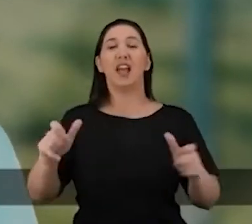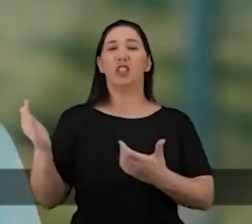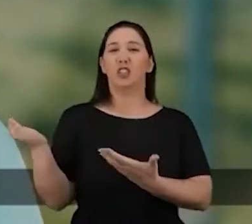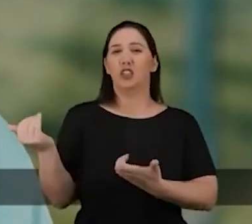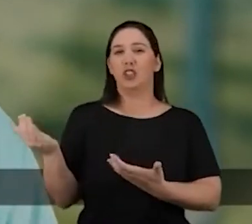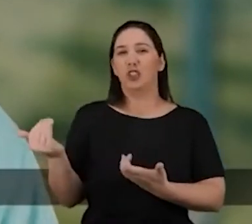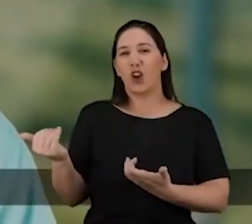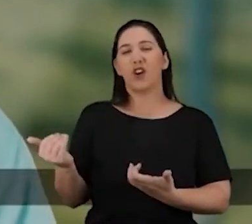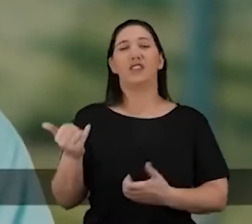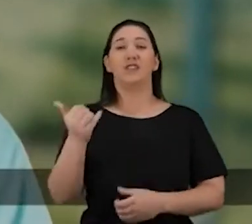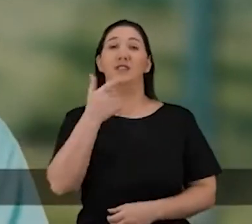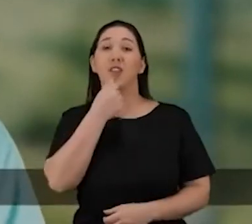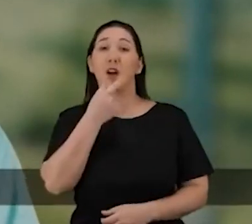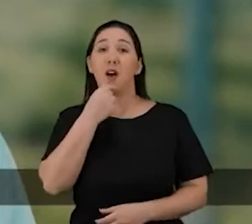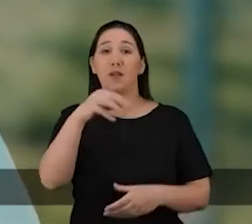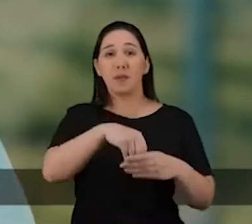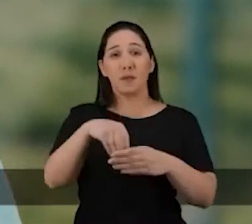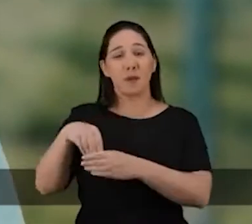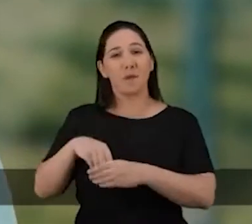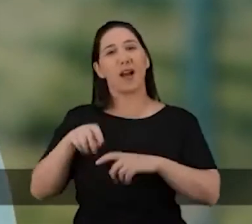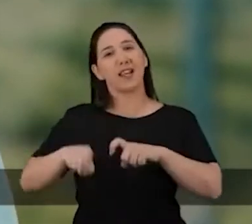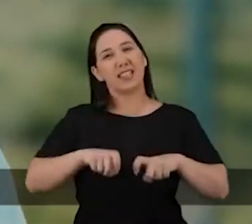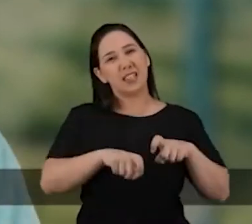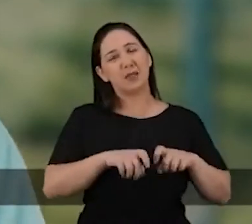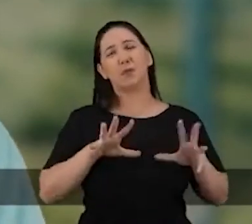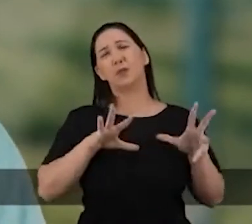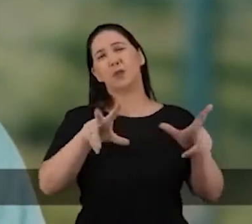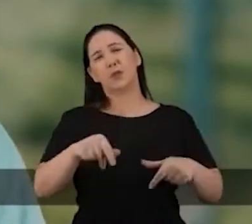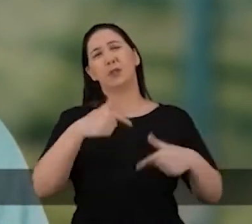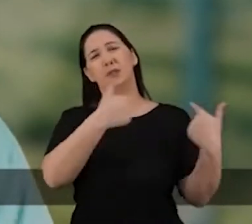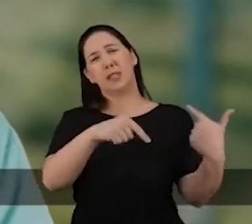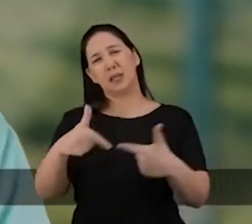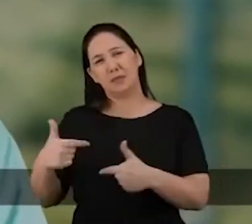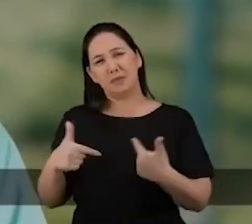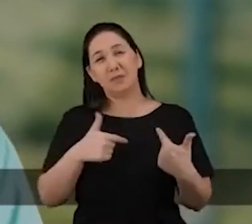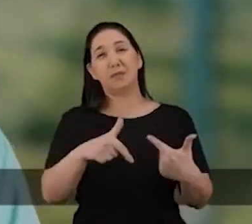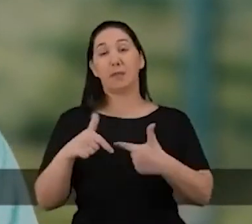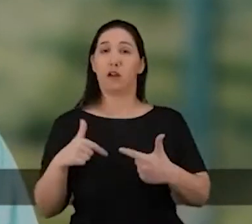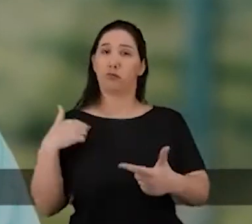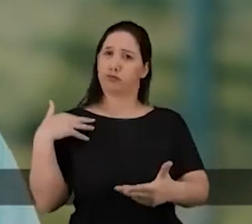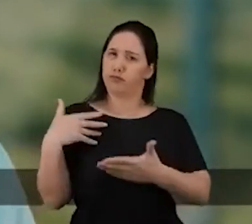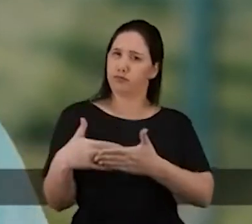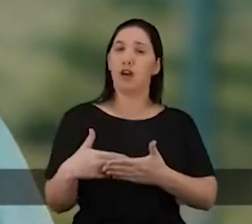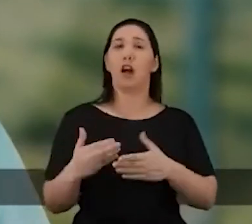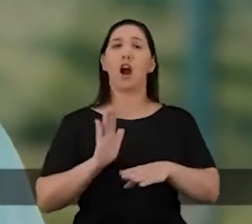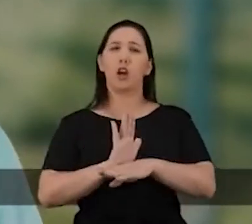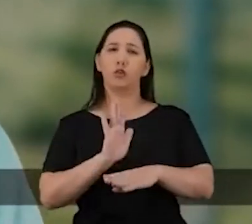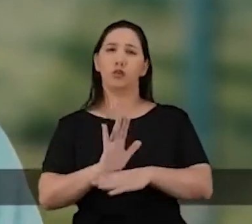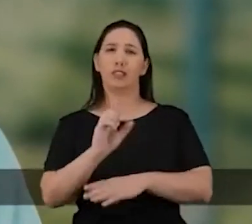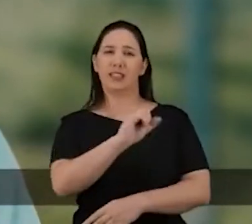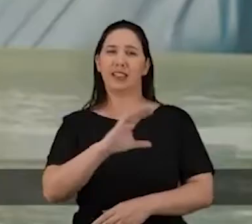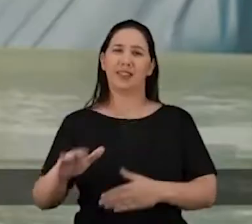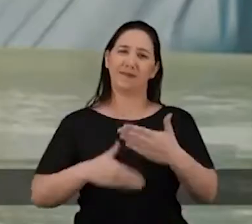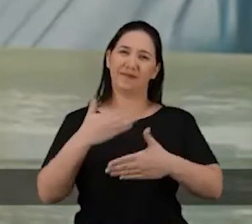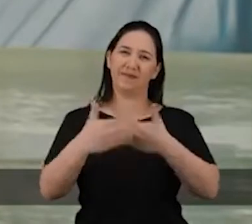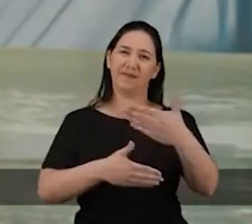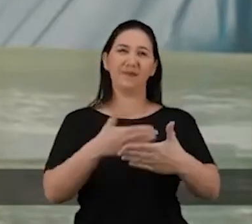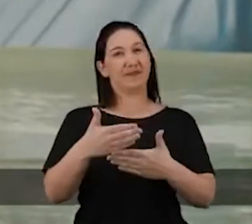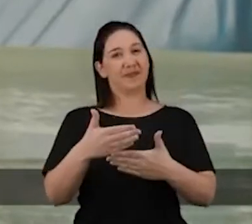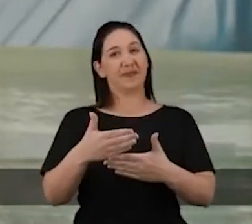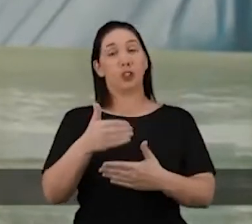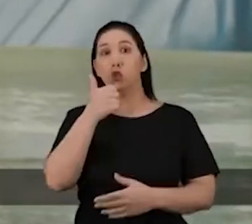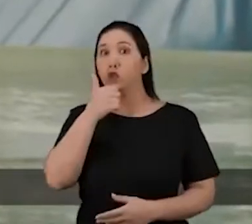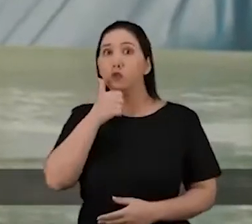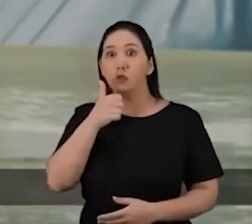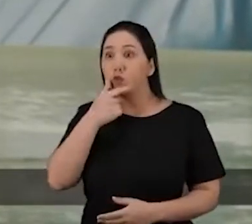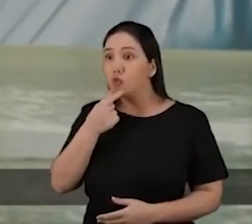os jovens, o homem do campo e todos aqueles que trabalham e que ajudam a construir Santa Catarina. Jorginho